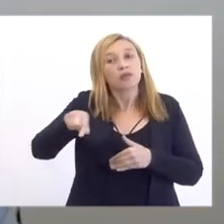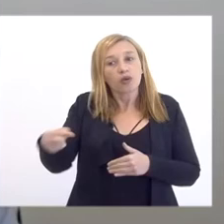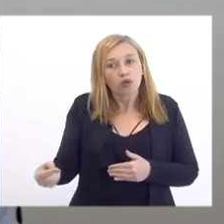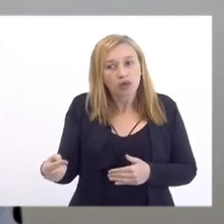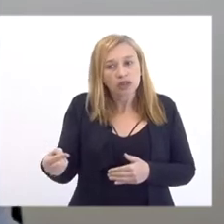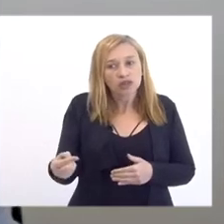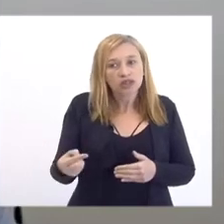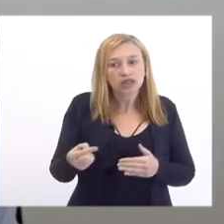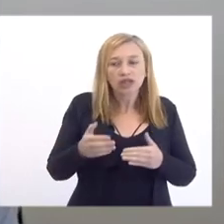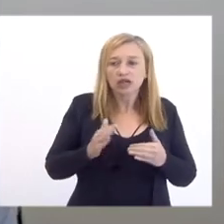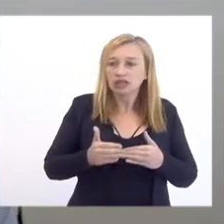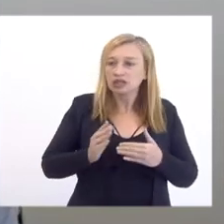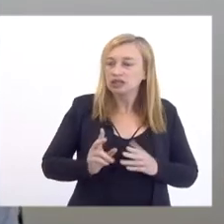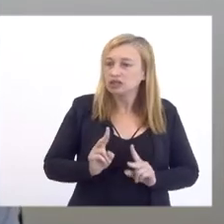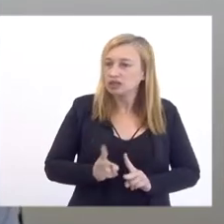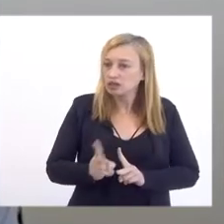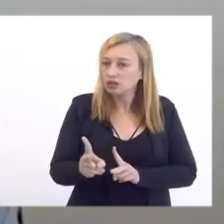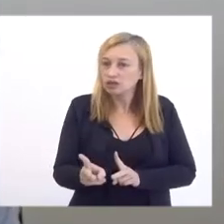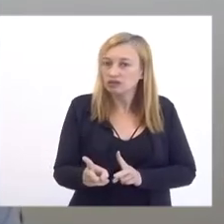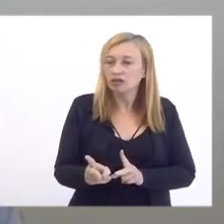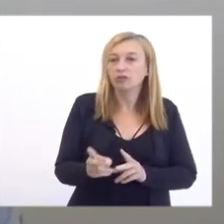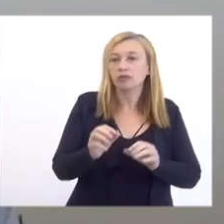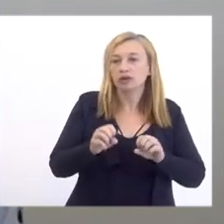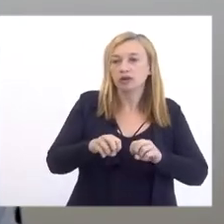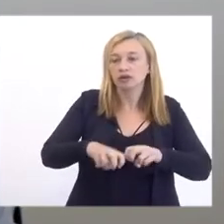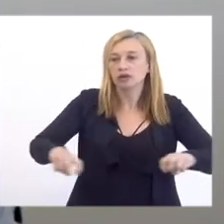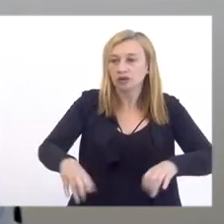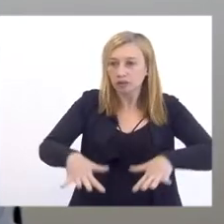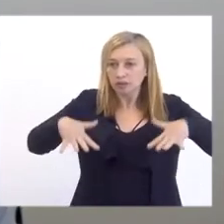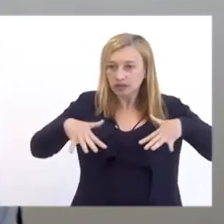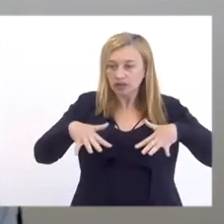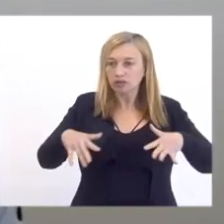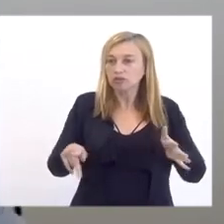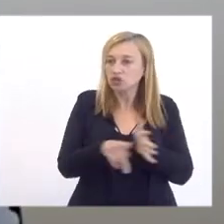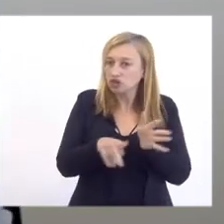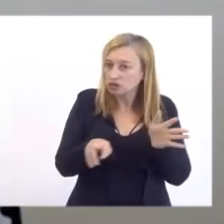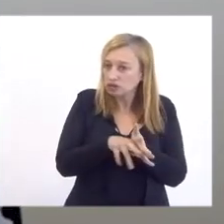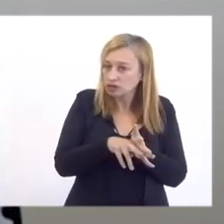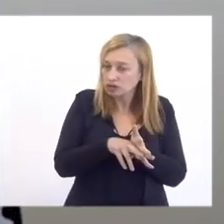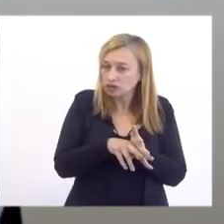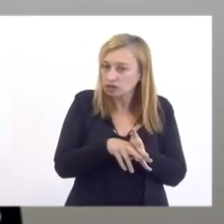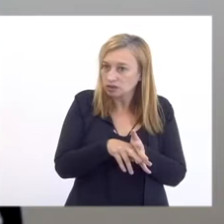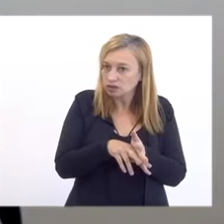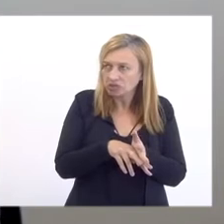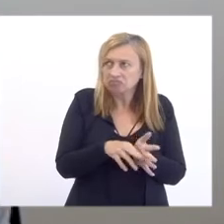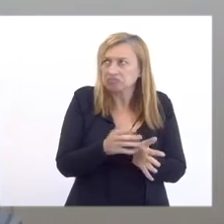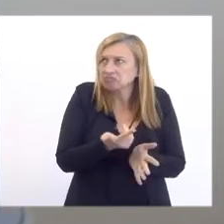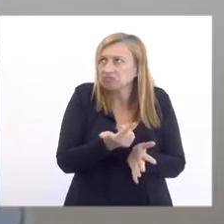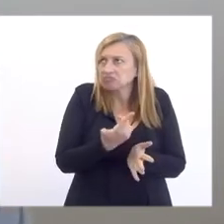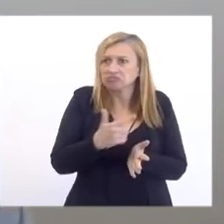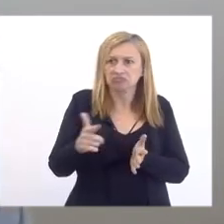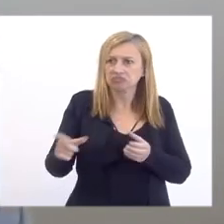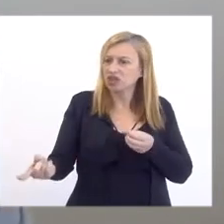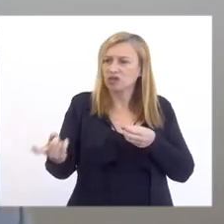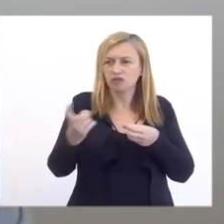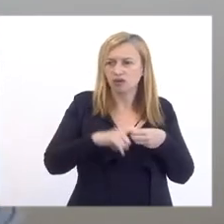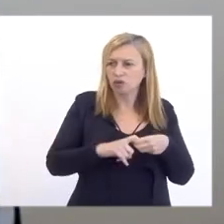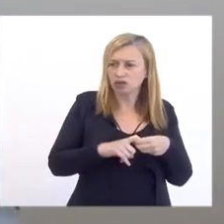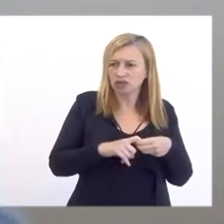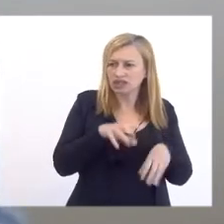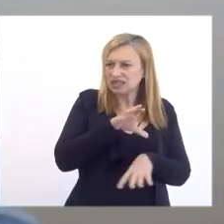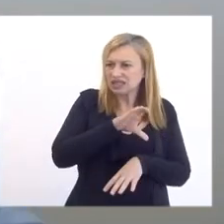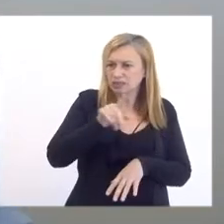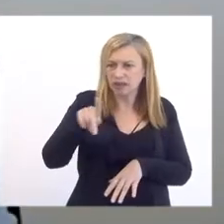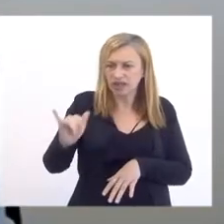a sequência vai para o plenário, né? Através de um projeto de resolução. Eu acho que não tem retorno à CPI. A